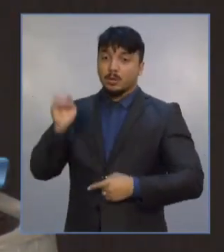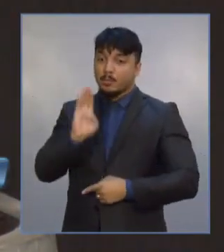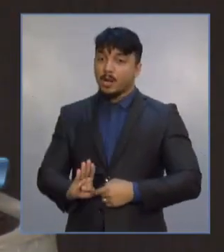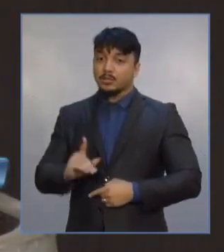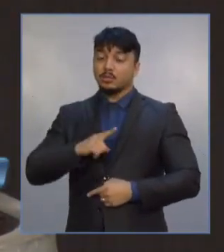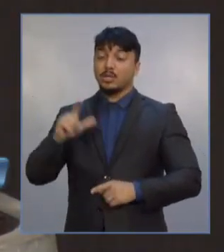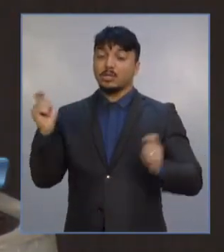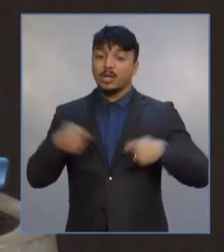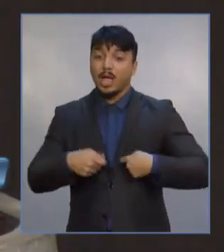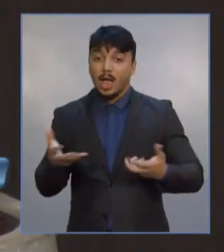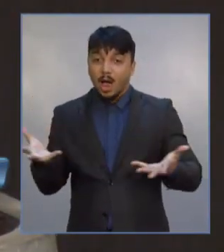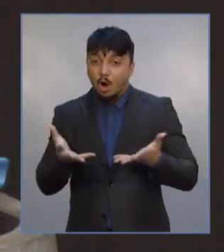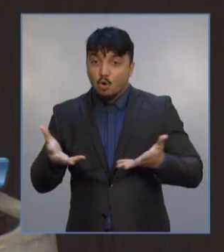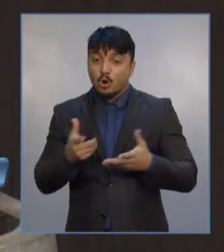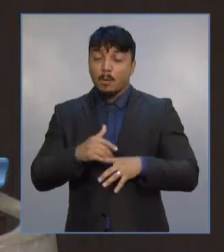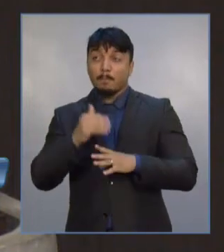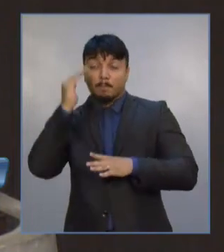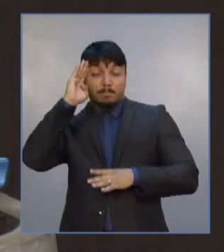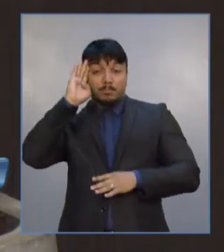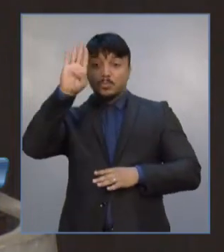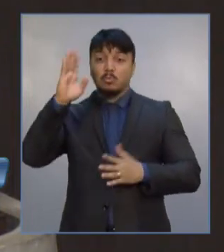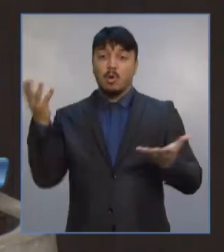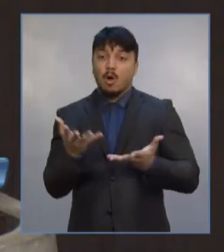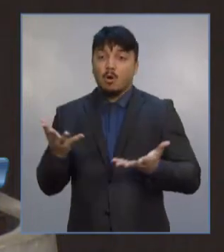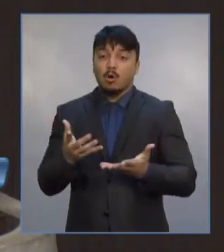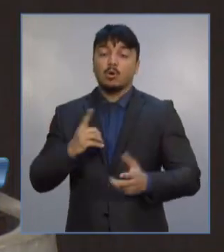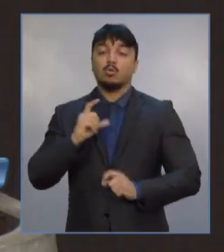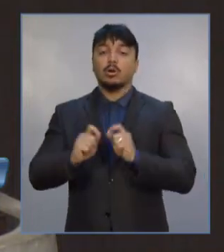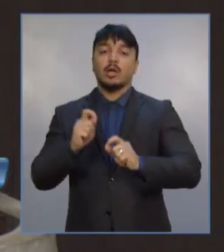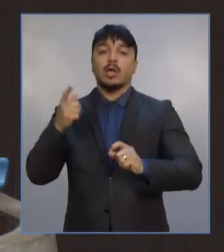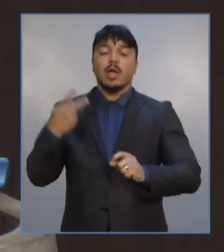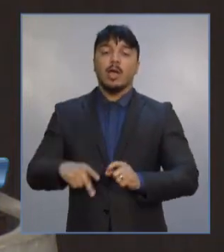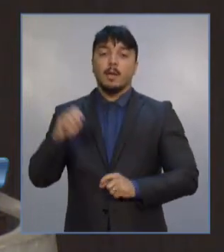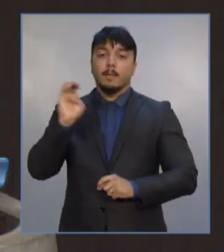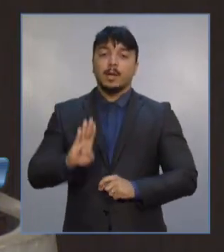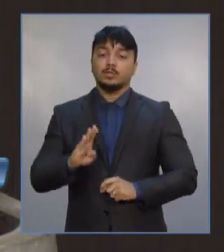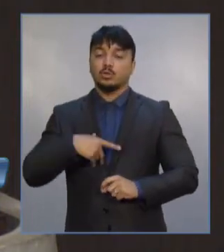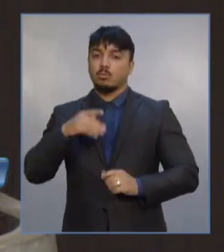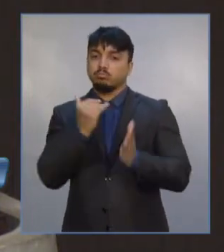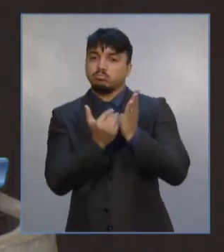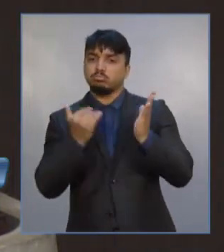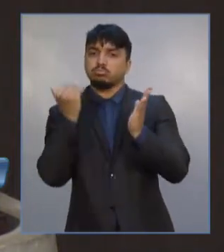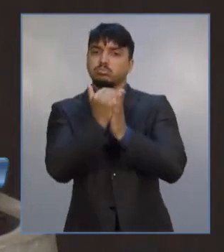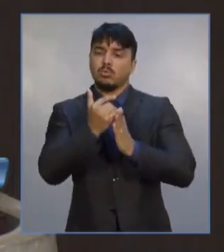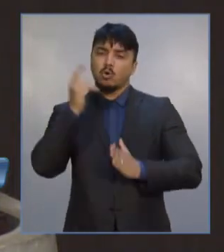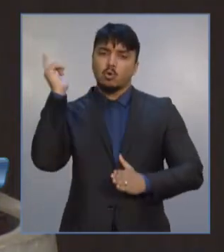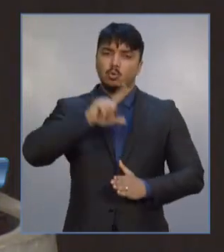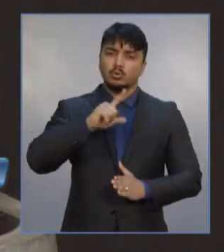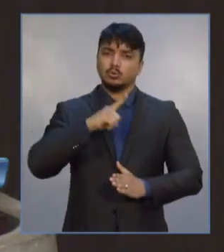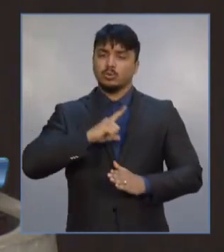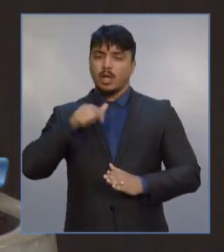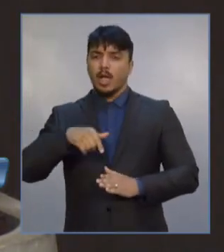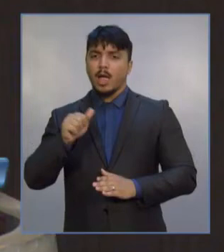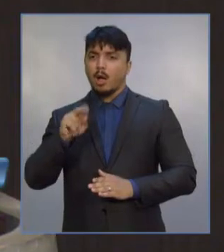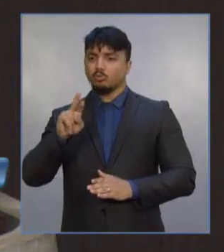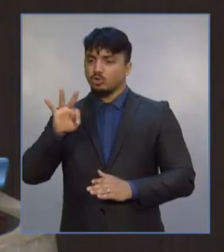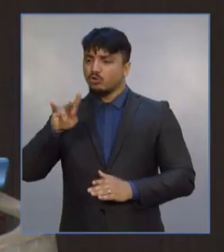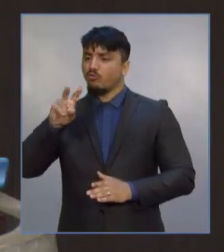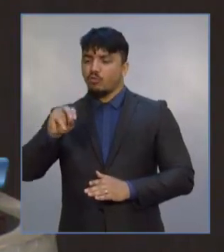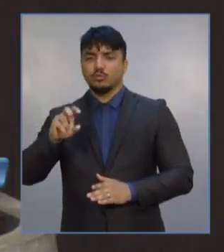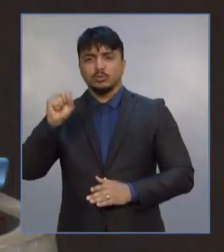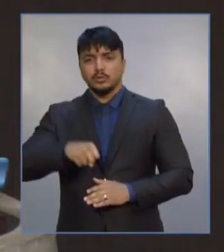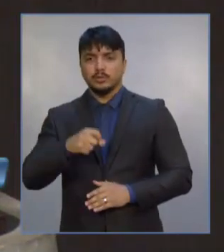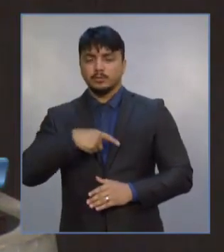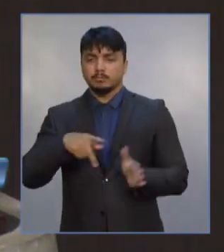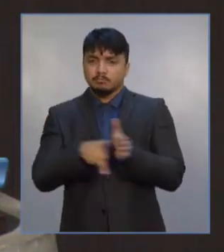inclusive agora, mais que em 64, sermos um país mais soberano, mais altivo e independente,